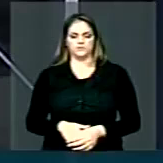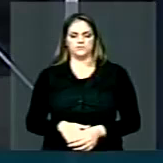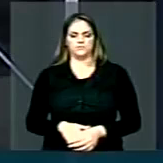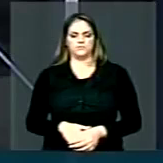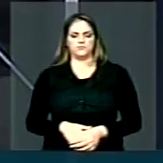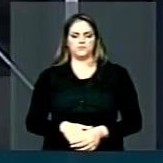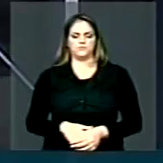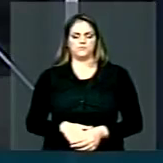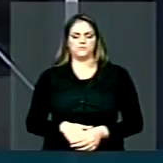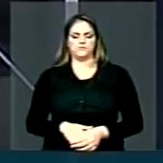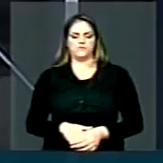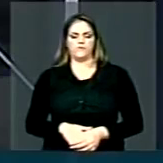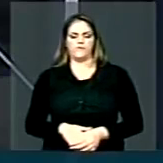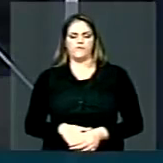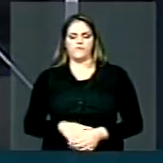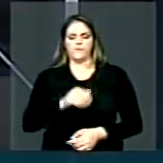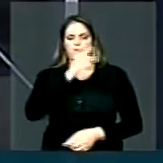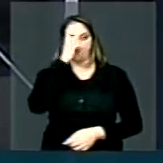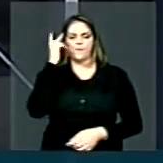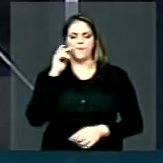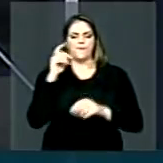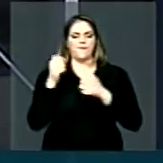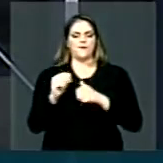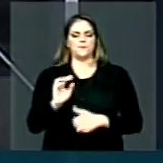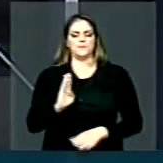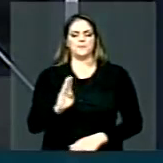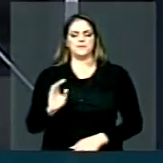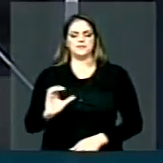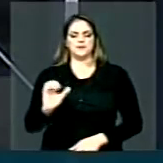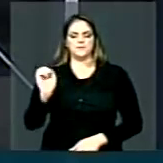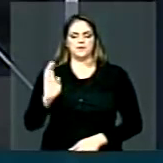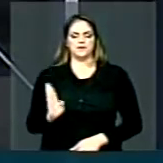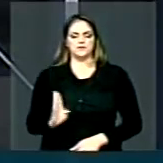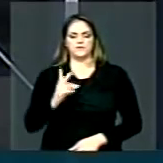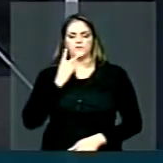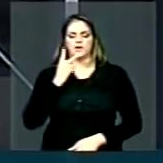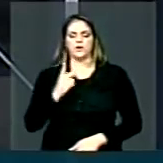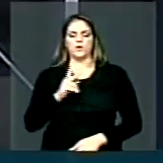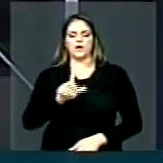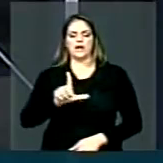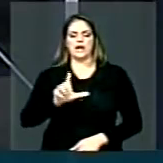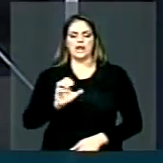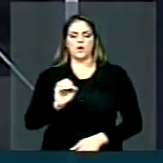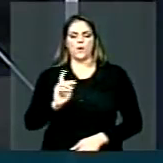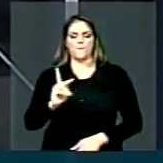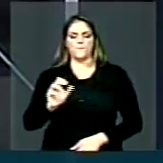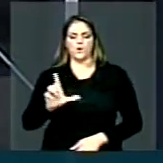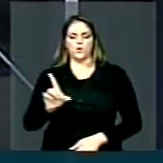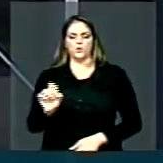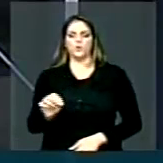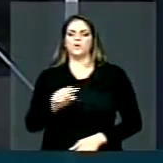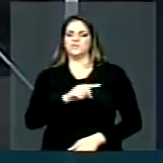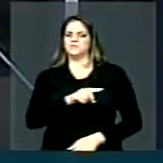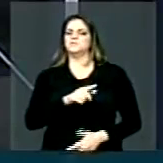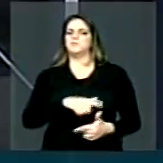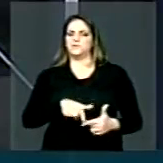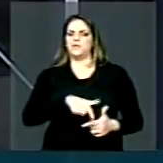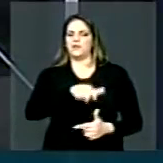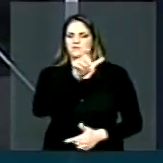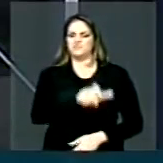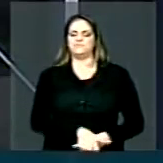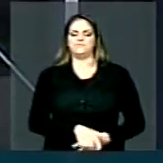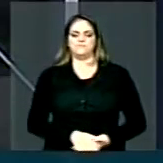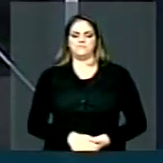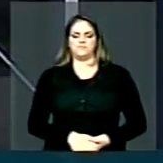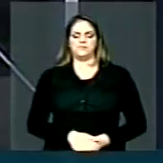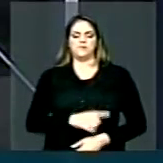próprios analistas da BBC Brasil colocaram: Leopoldo é um problema. A habilidade de Leopoldo Lopes em